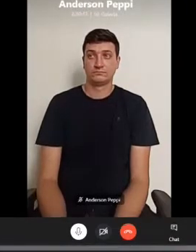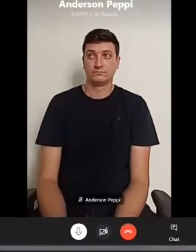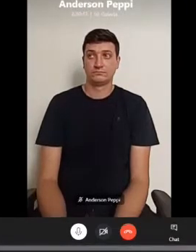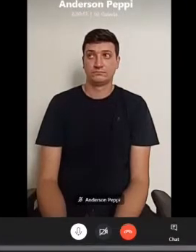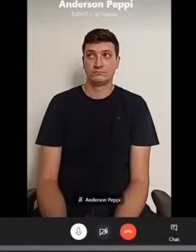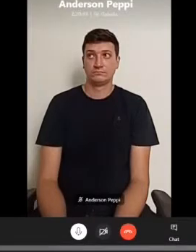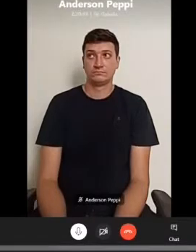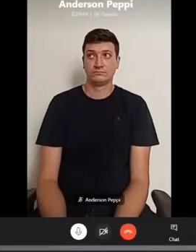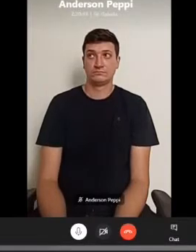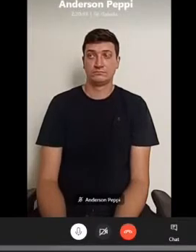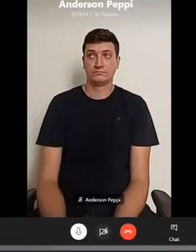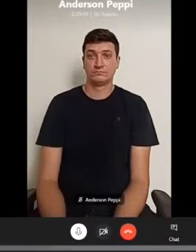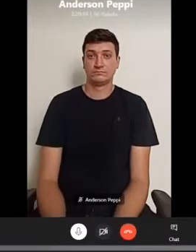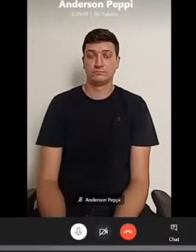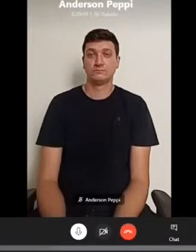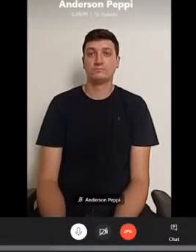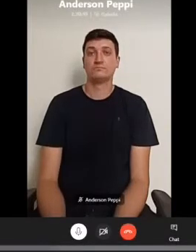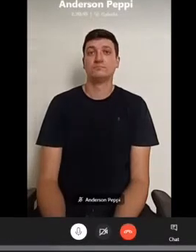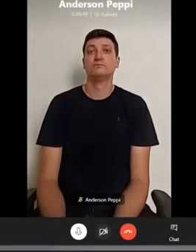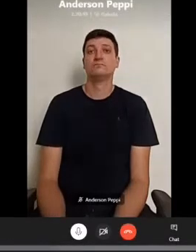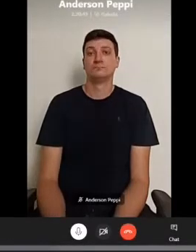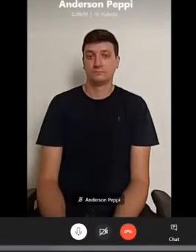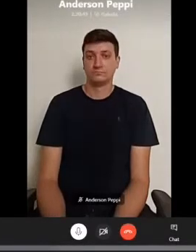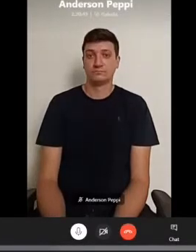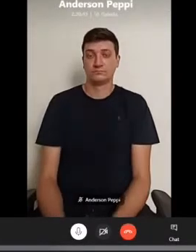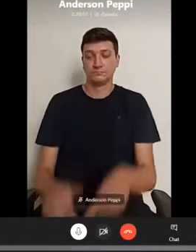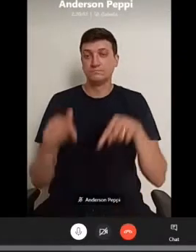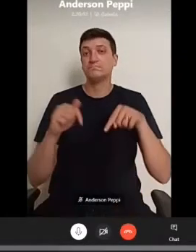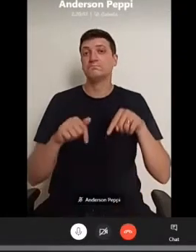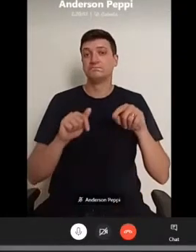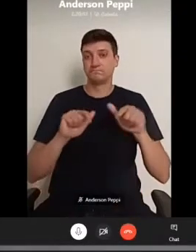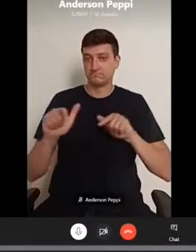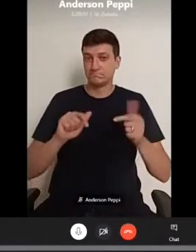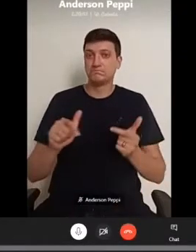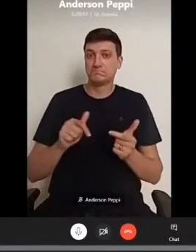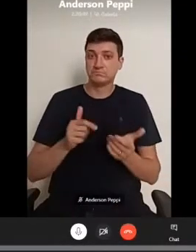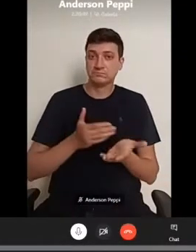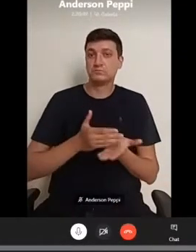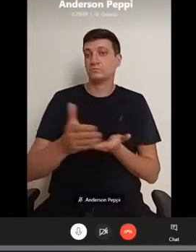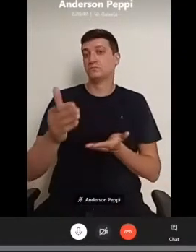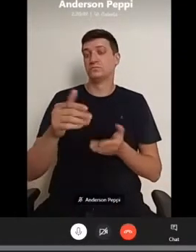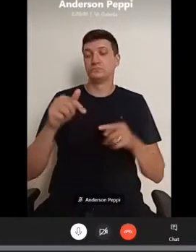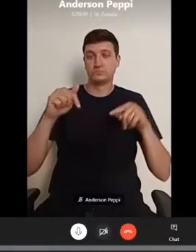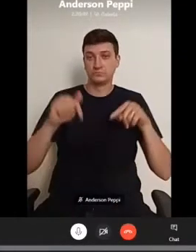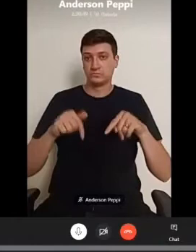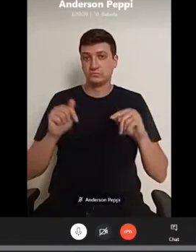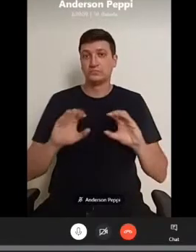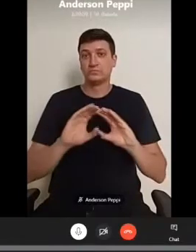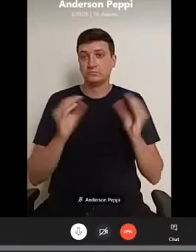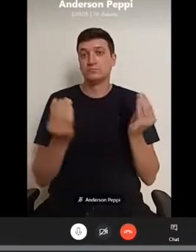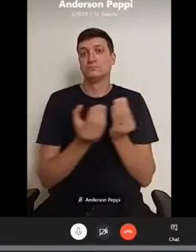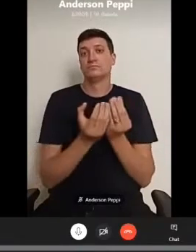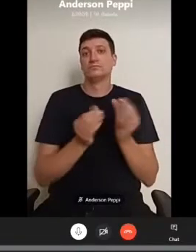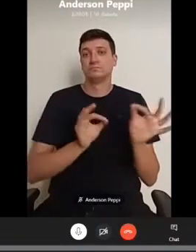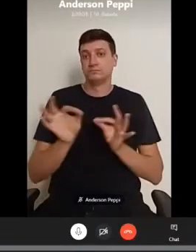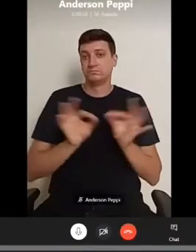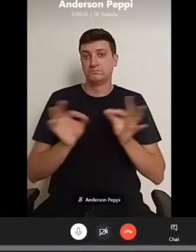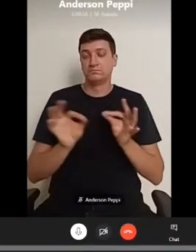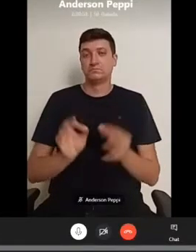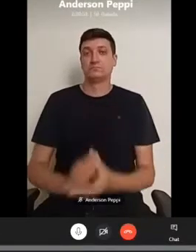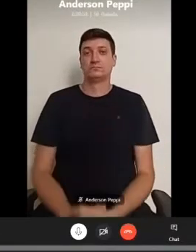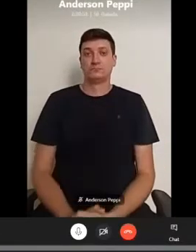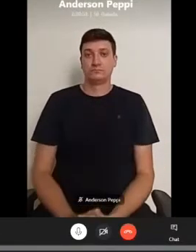Vamos dar continuidade aos trabalhos para a constituição das comissões permanentes da Casa. Solicito